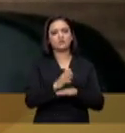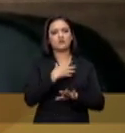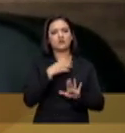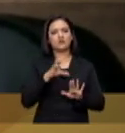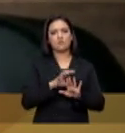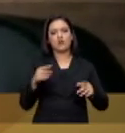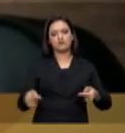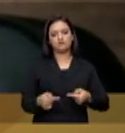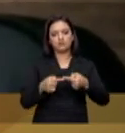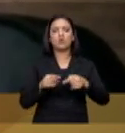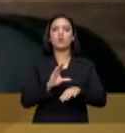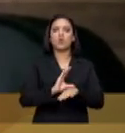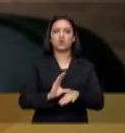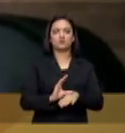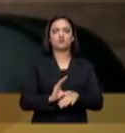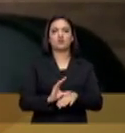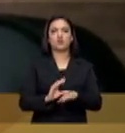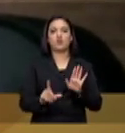da Bahia